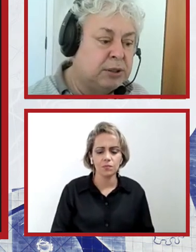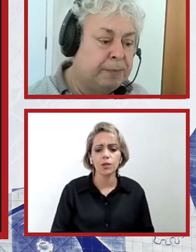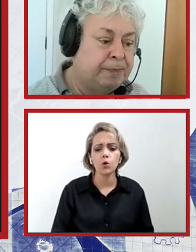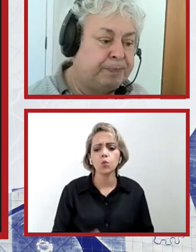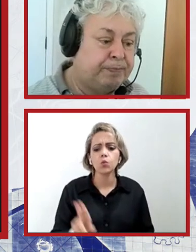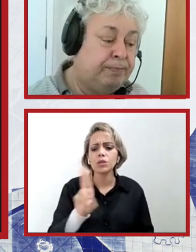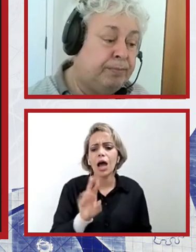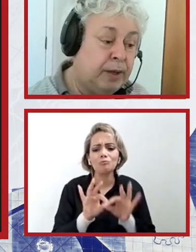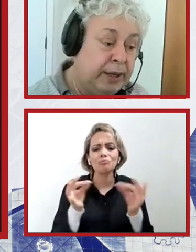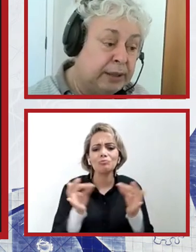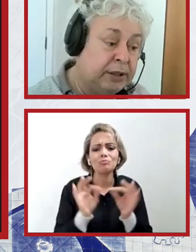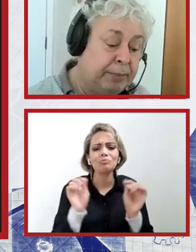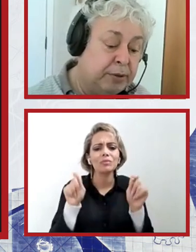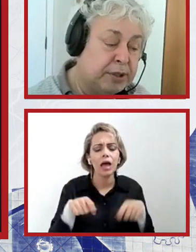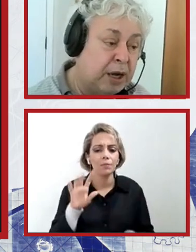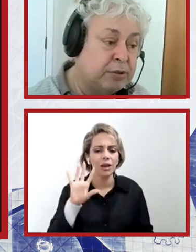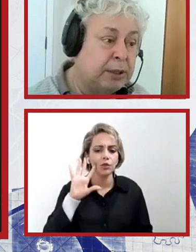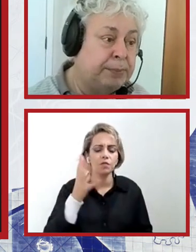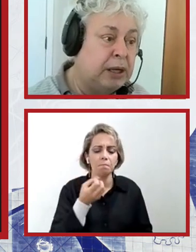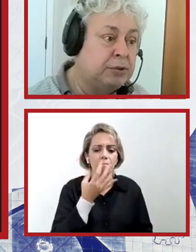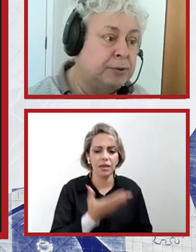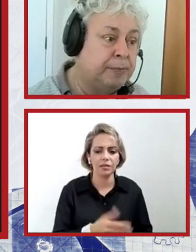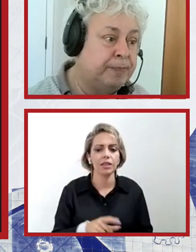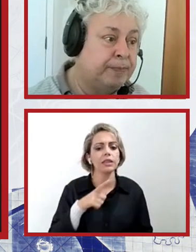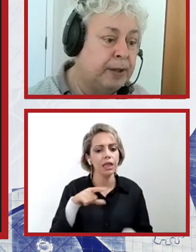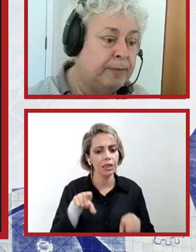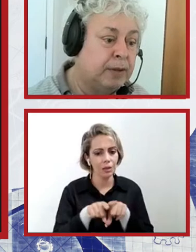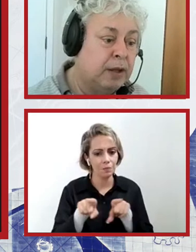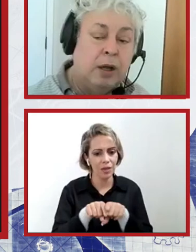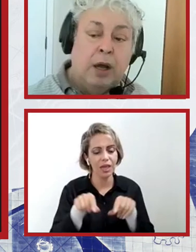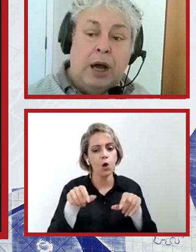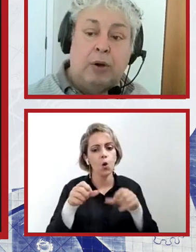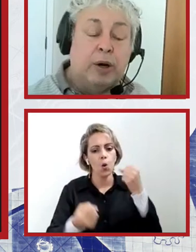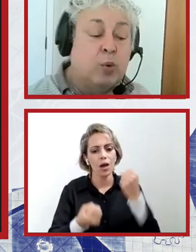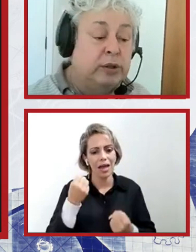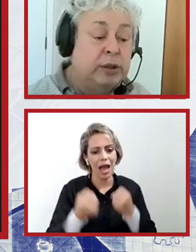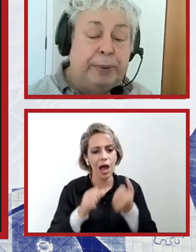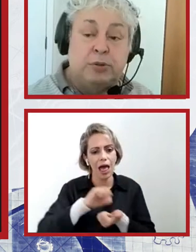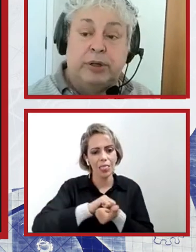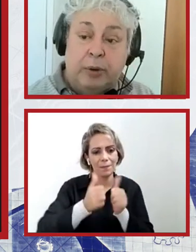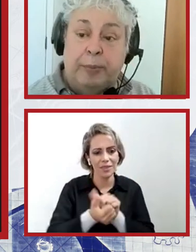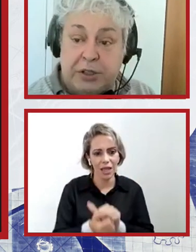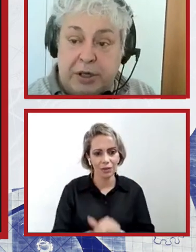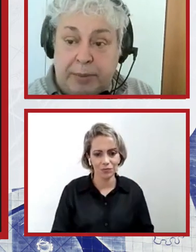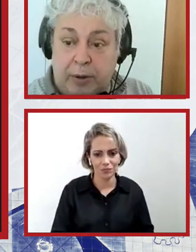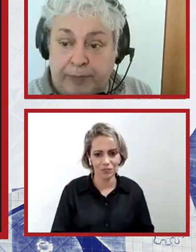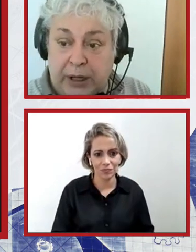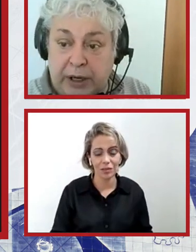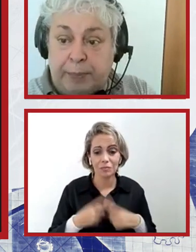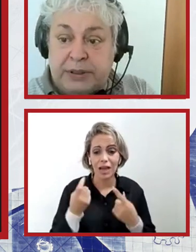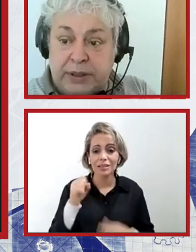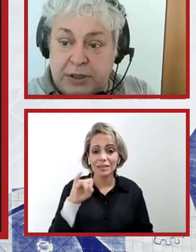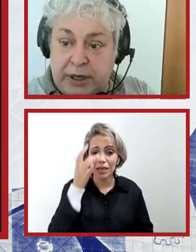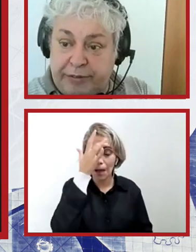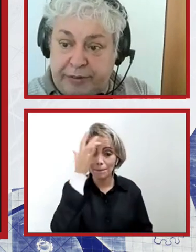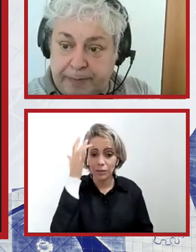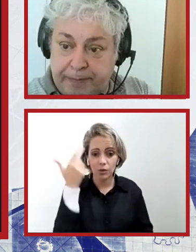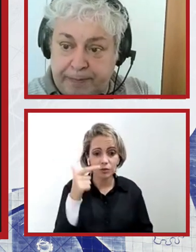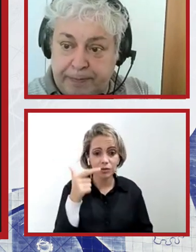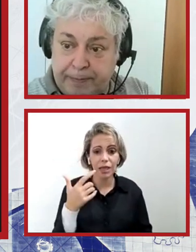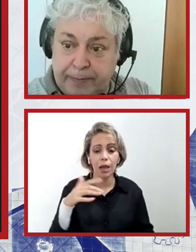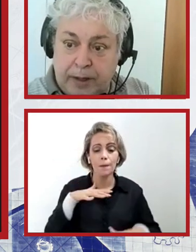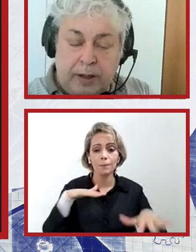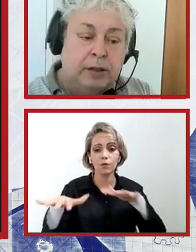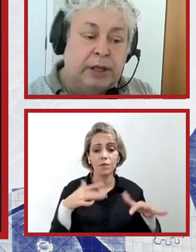a situação. E há também os carros adaptados. Agora, quando a pessoa não mexe a mão, ela vai precisar